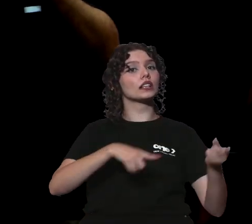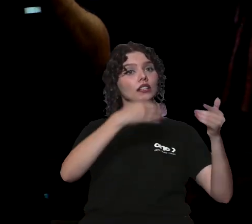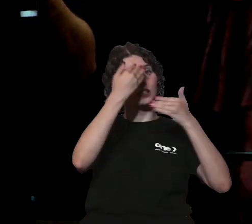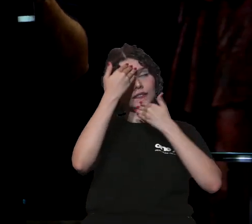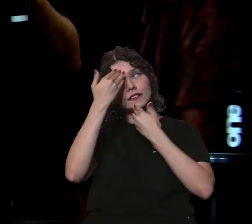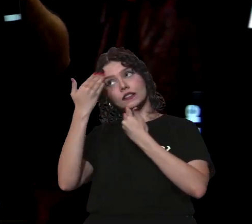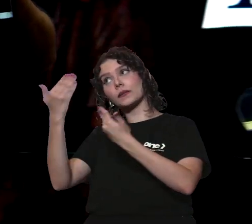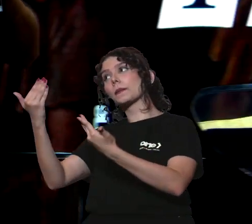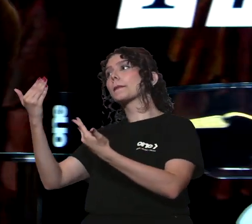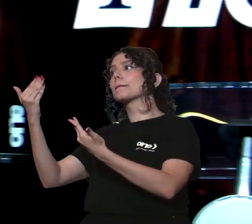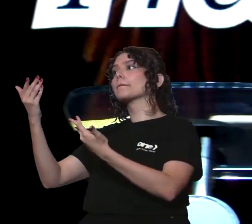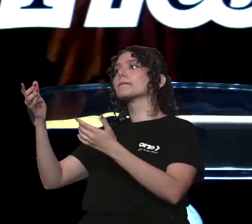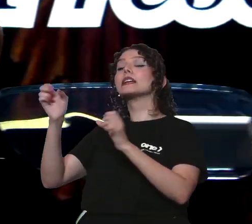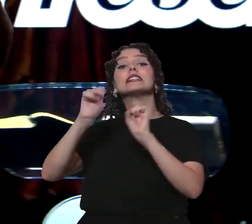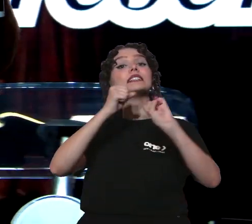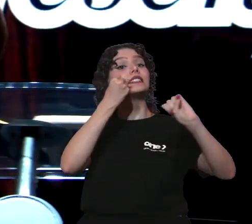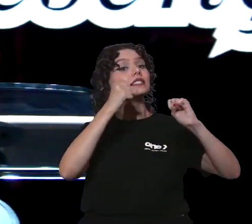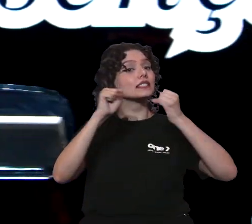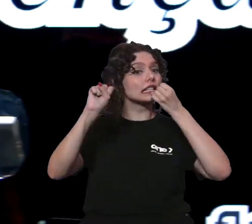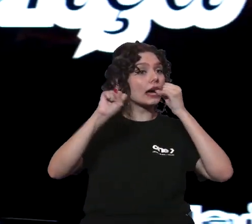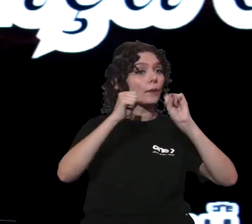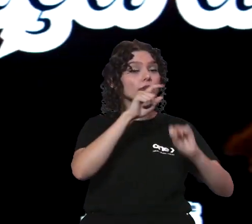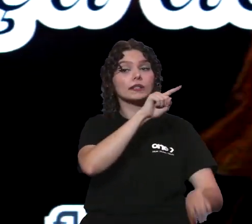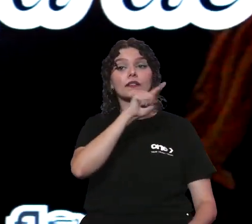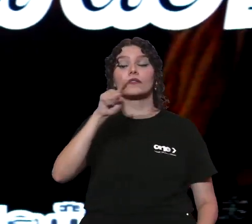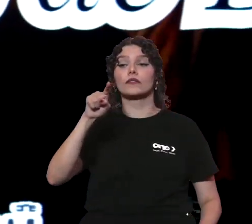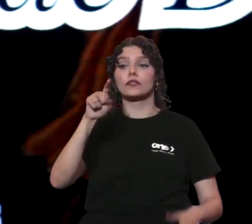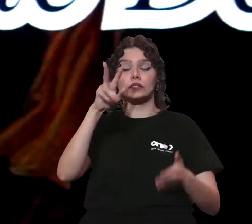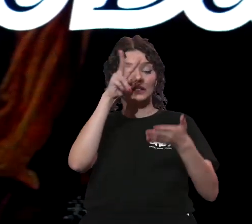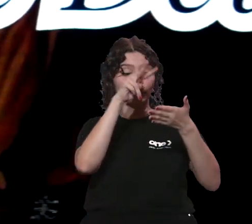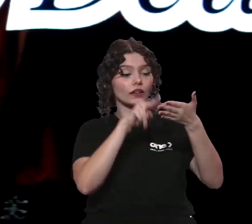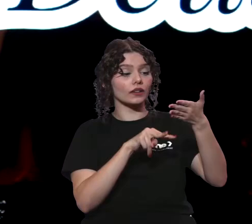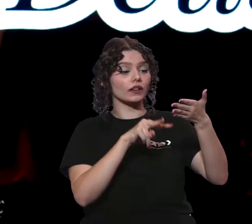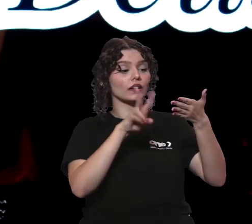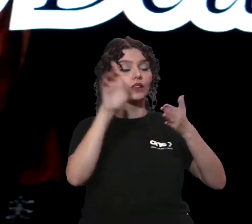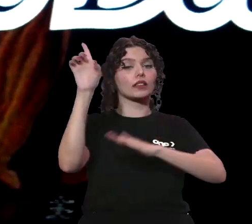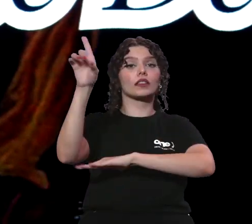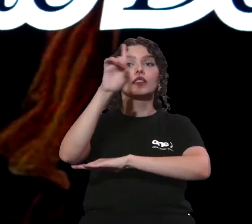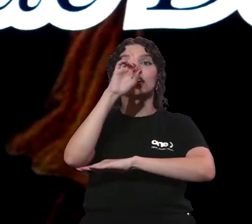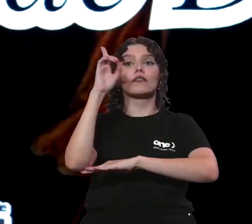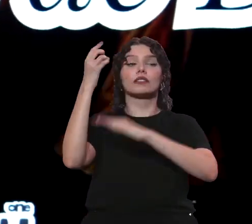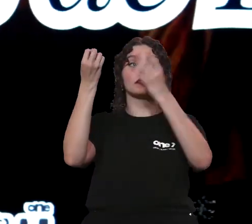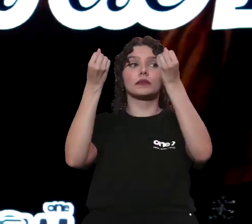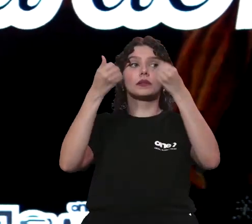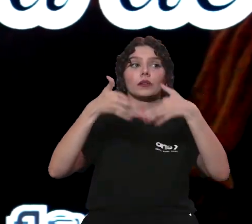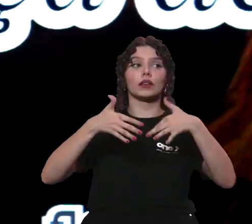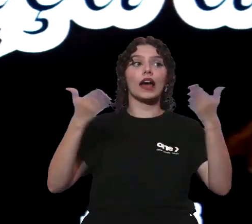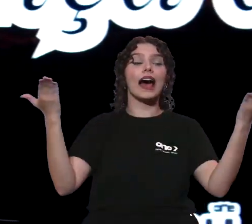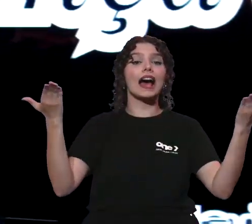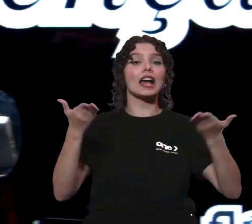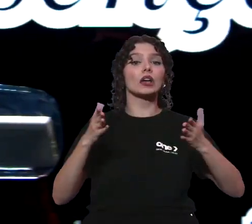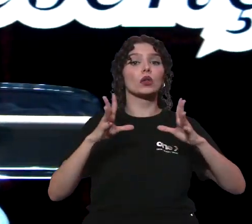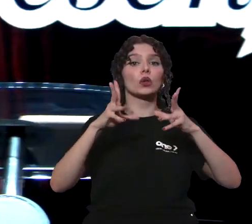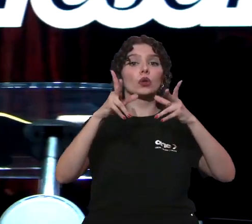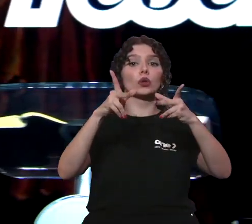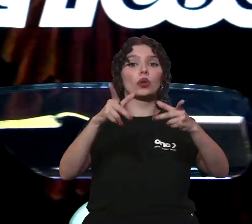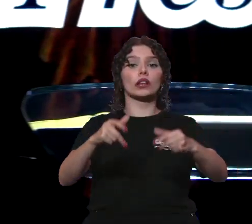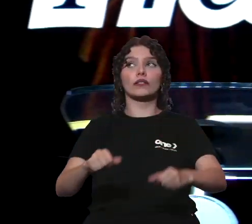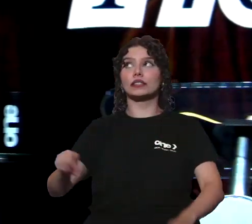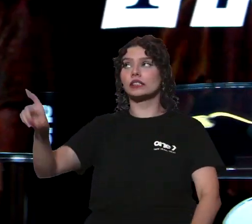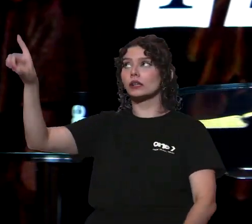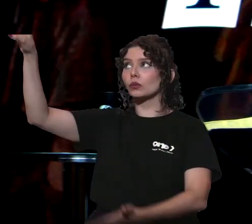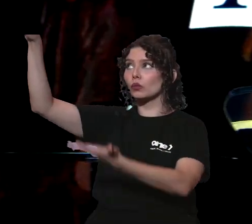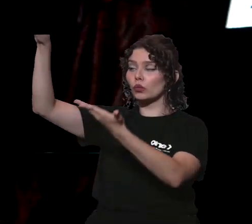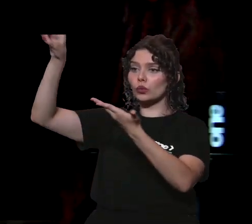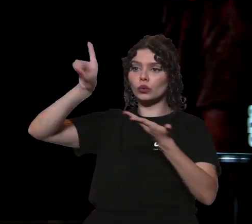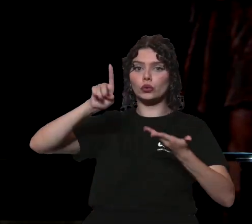Os livros de salmos que você lê na Bíblia iniciam com Davi falando, olha, a partir de agora, toda vez que Deus nos